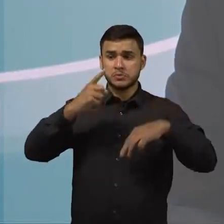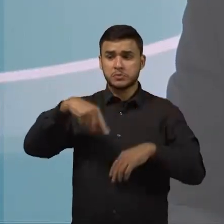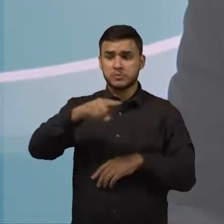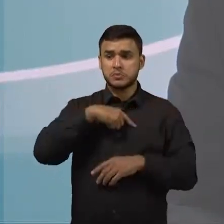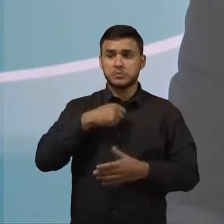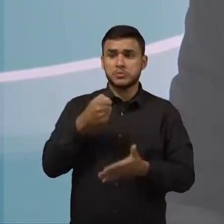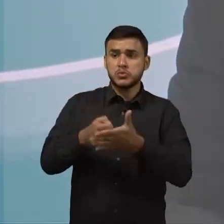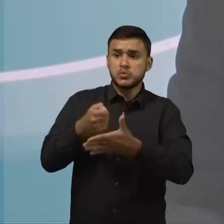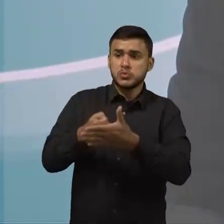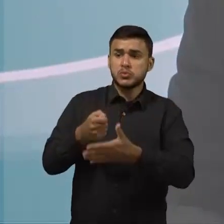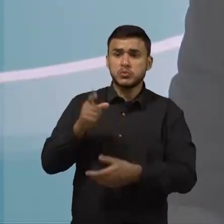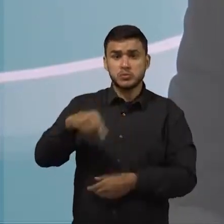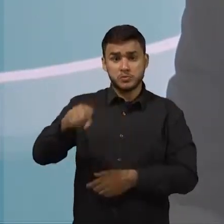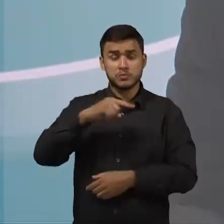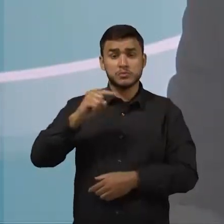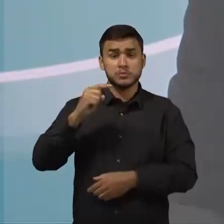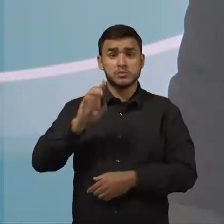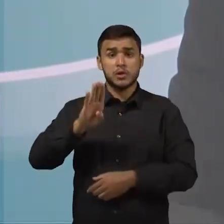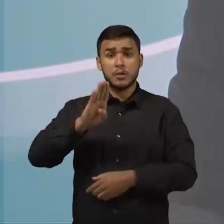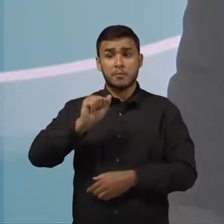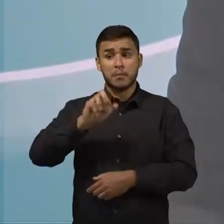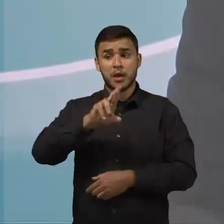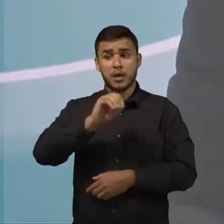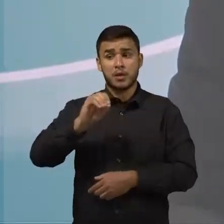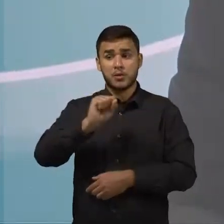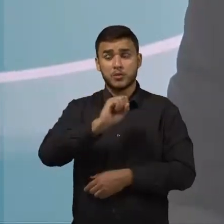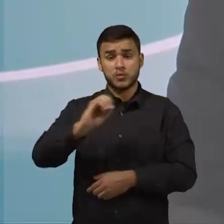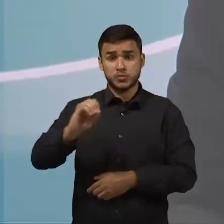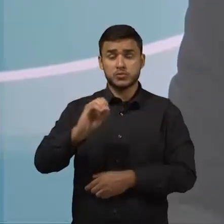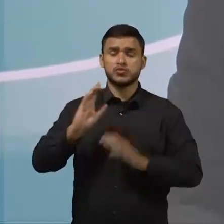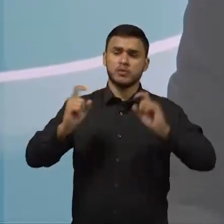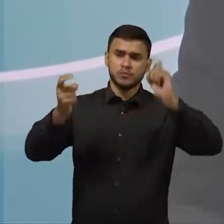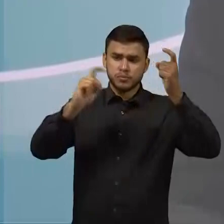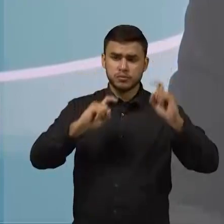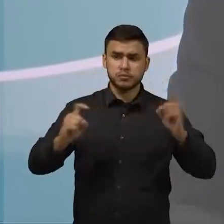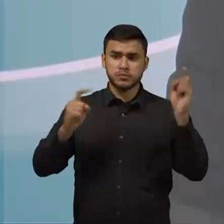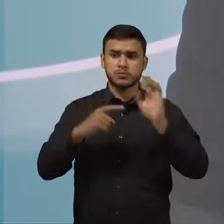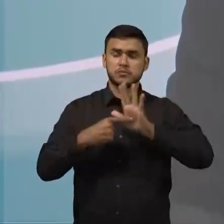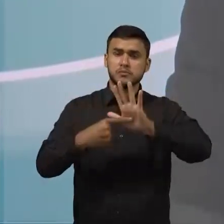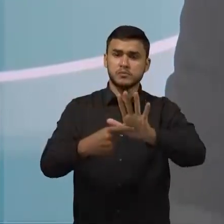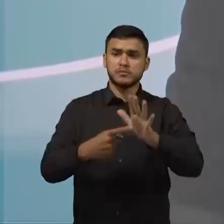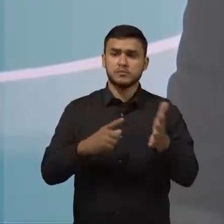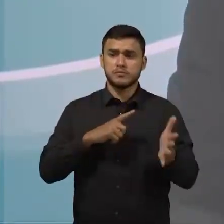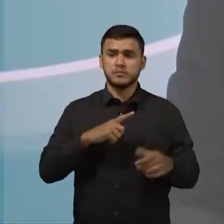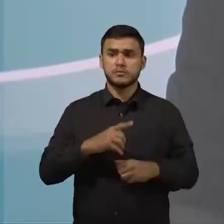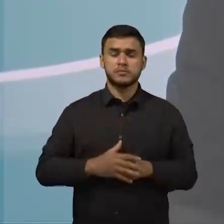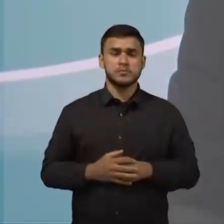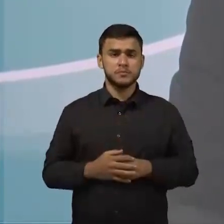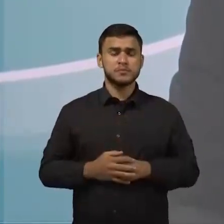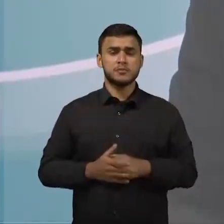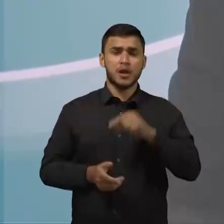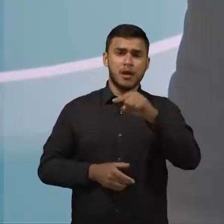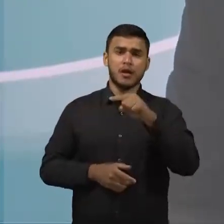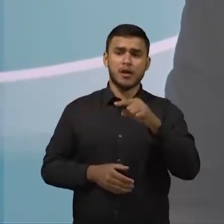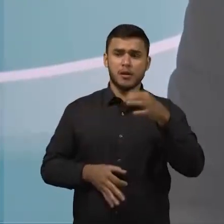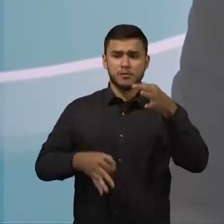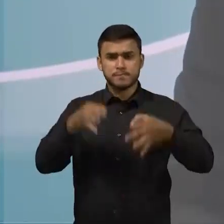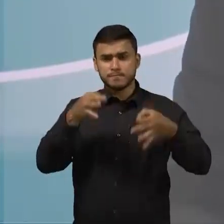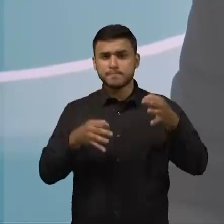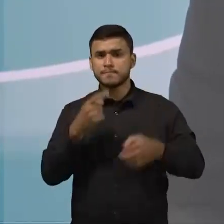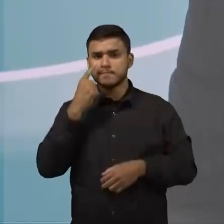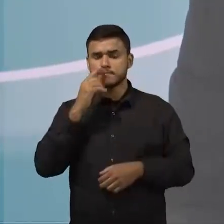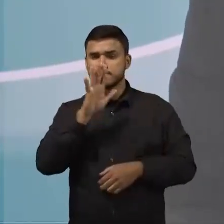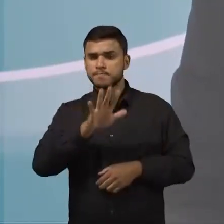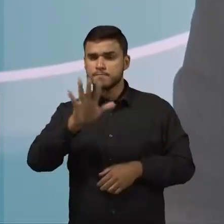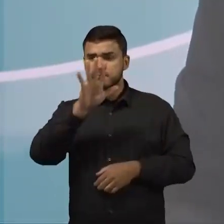sintam cobrados. O Barroso eu sei que porque ele não... praticamente filmando, ele julga filmando